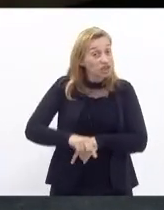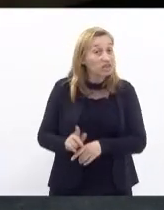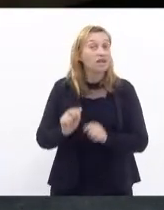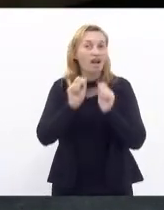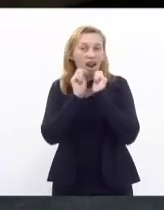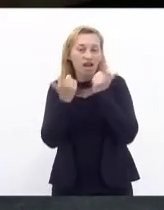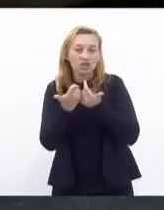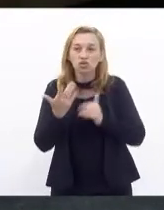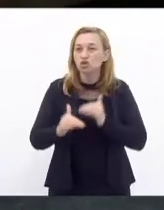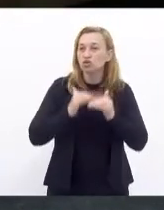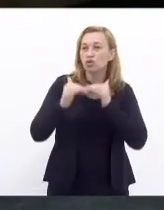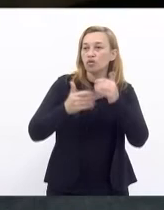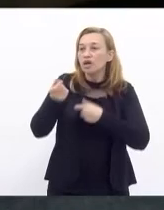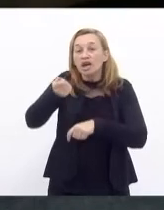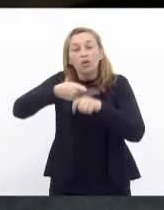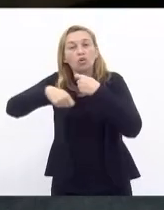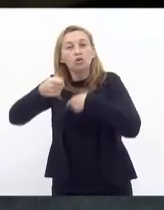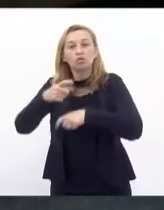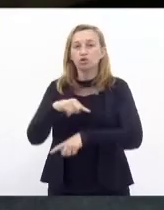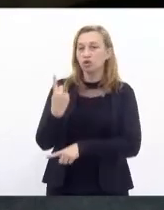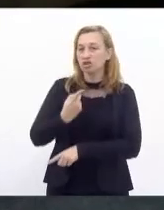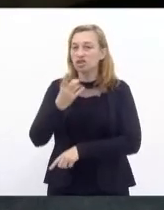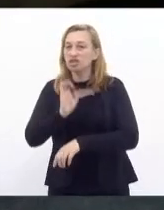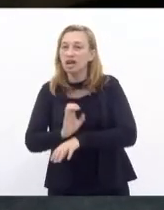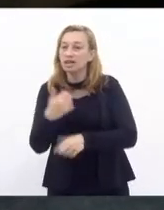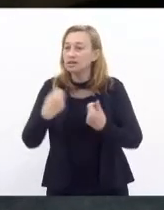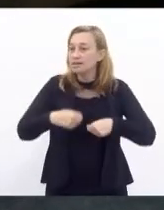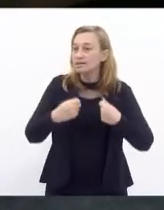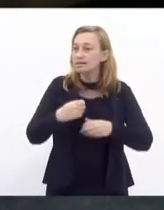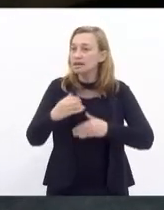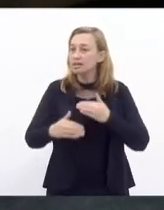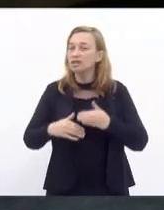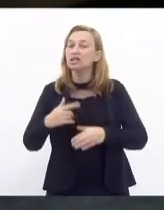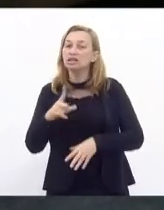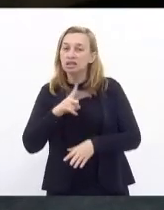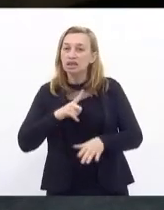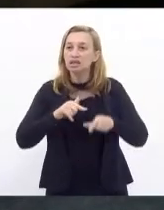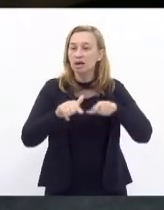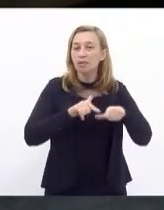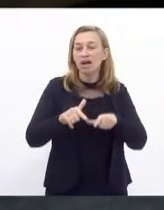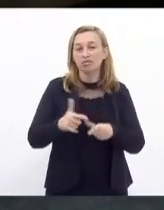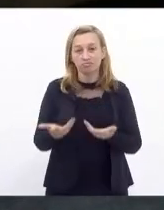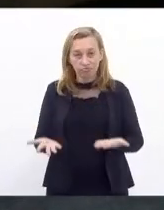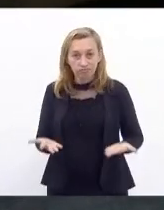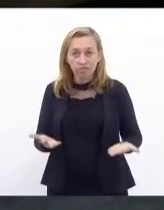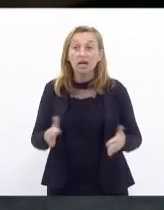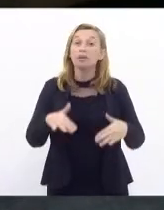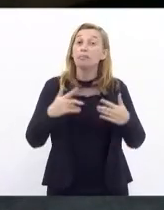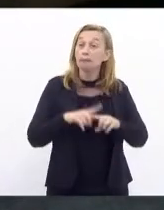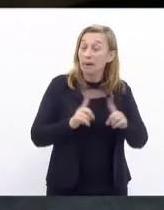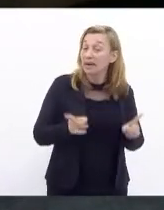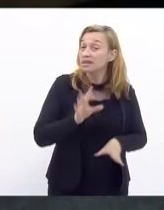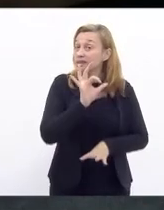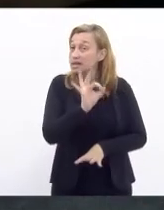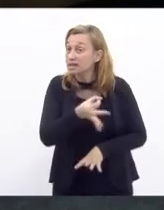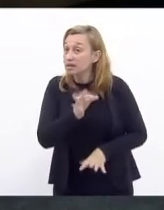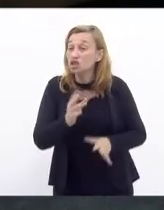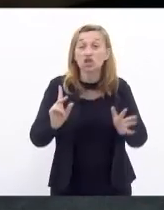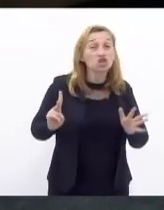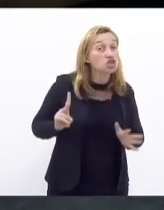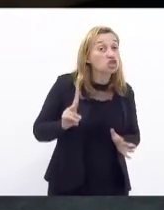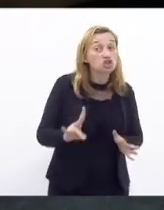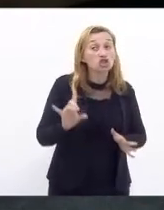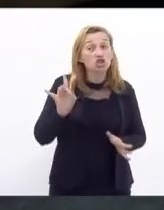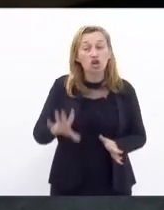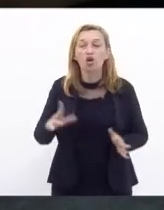o desenvolvimento econômico do nosso Estado, a necessidade de geração de emprego e renda. Mas isso, de fato, só vai